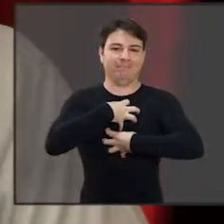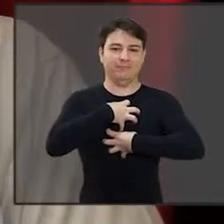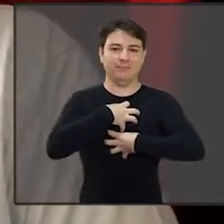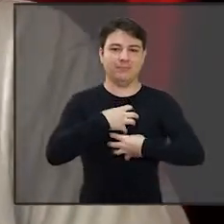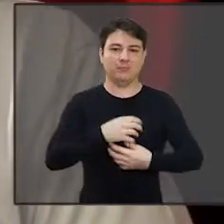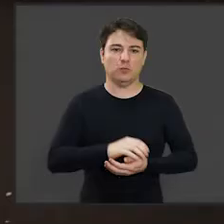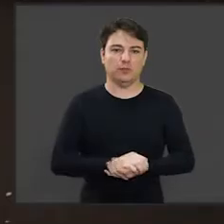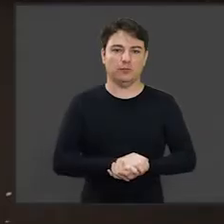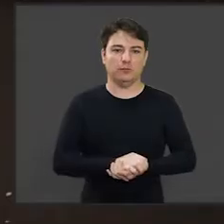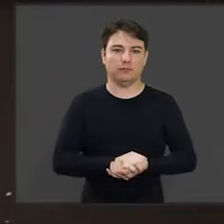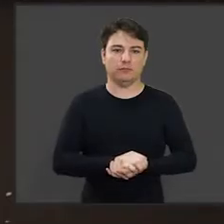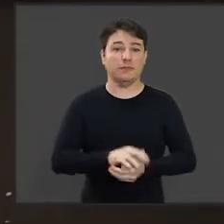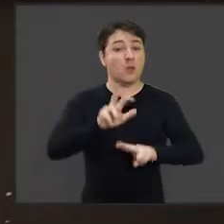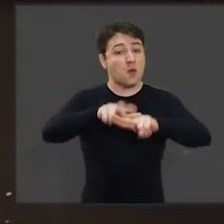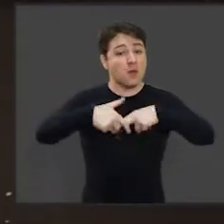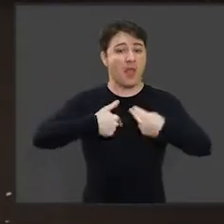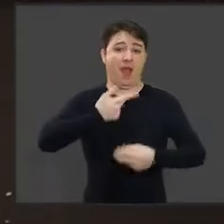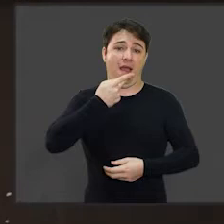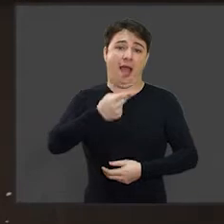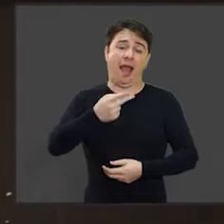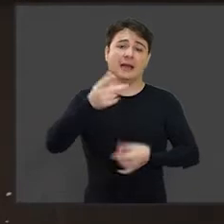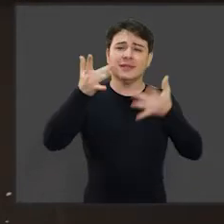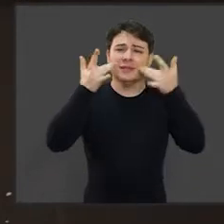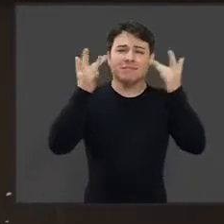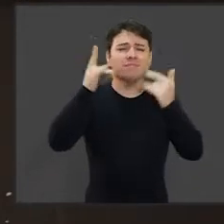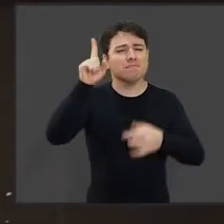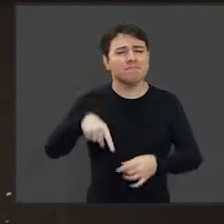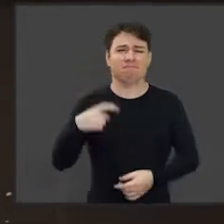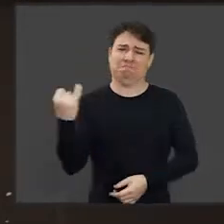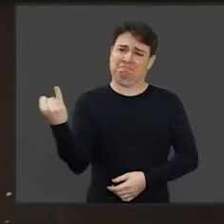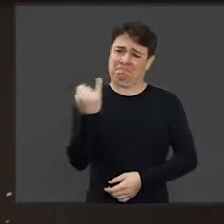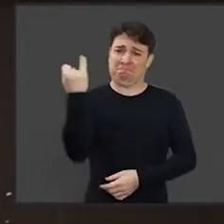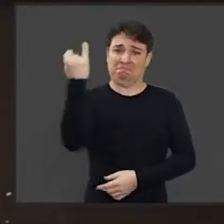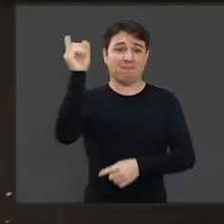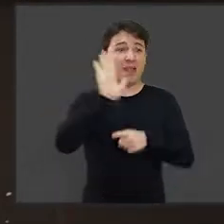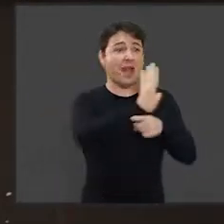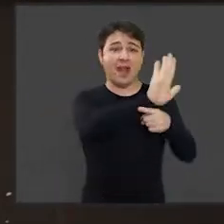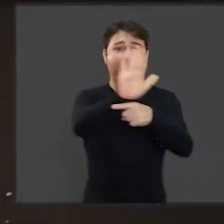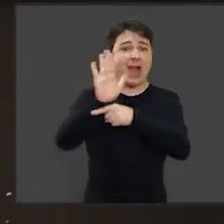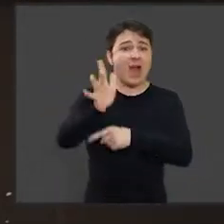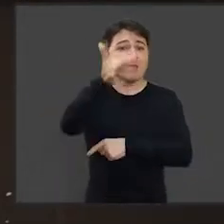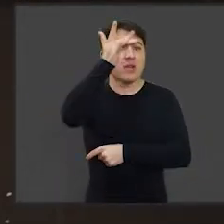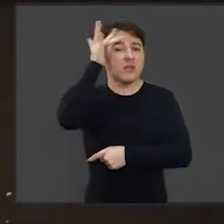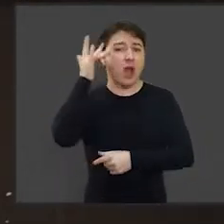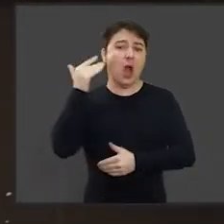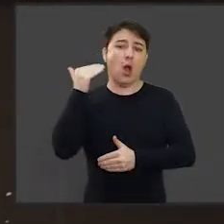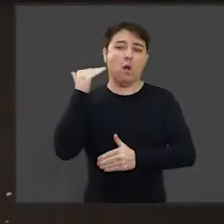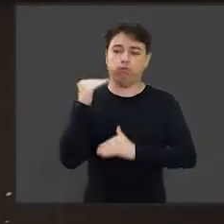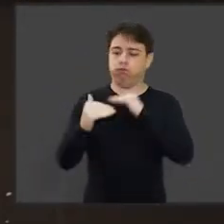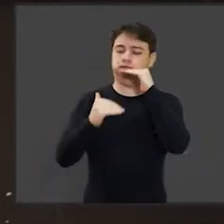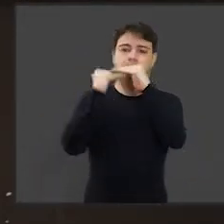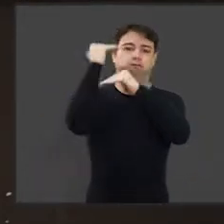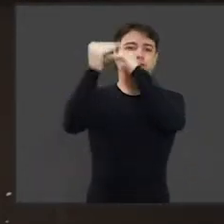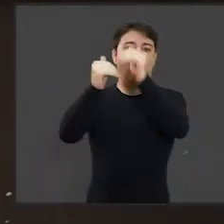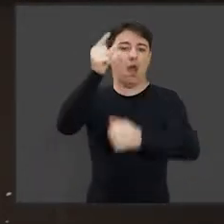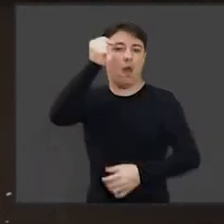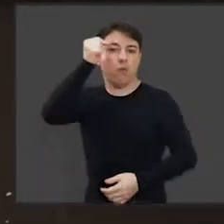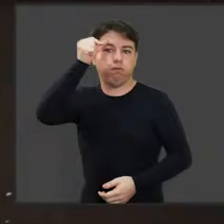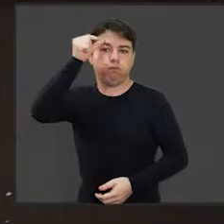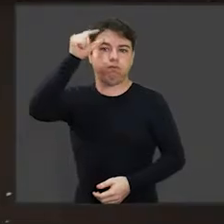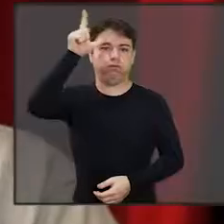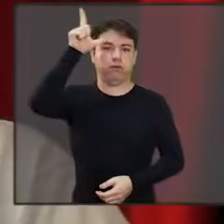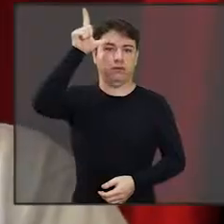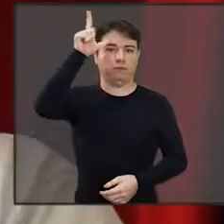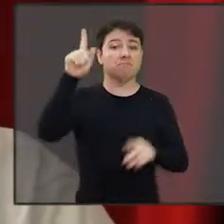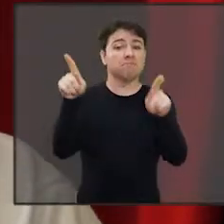de outra forma. Então, nesse sentido, a arte ela é essencial para que a gente alcance uma formação integral